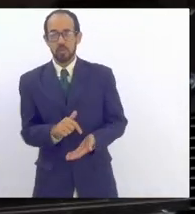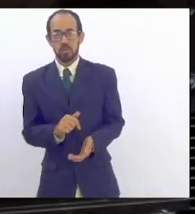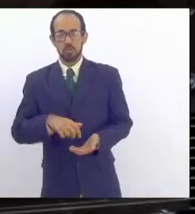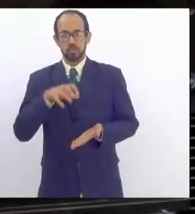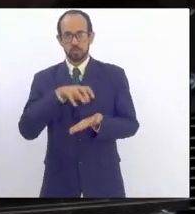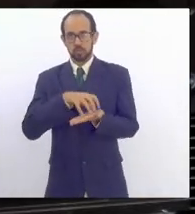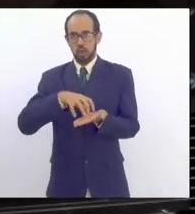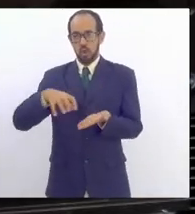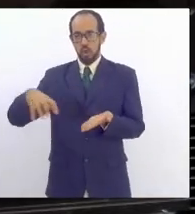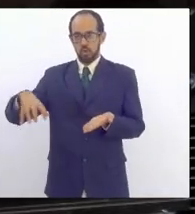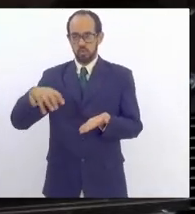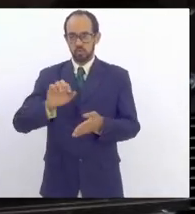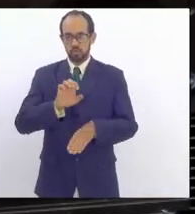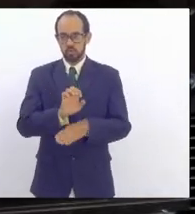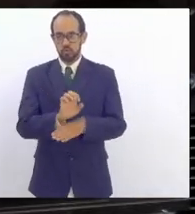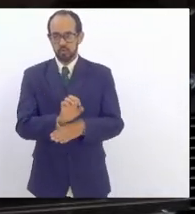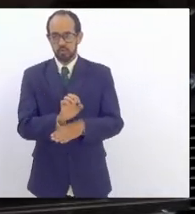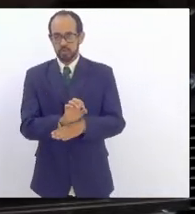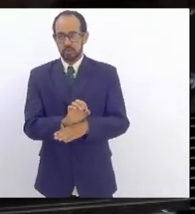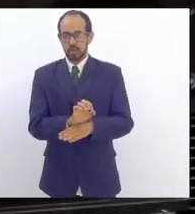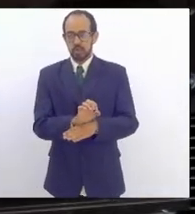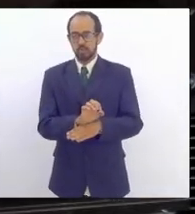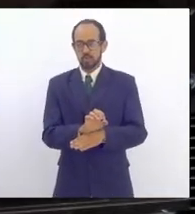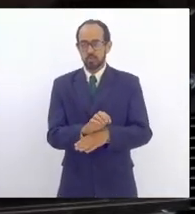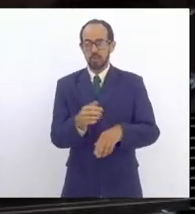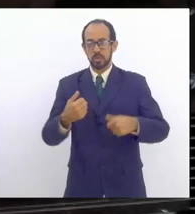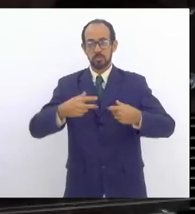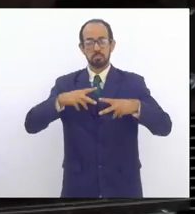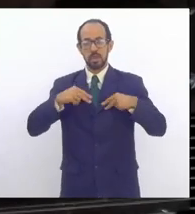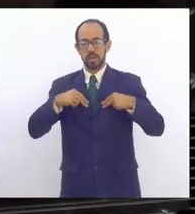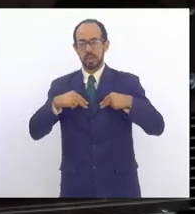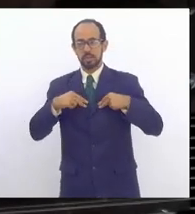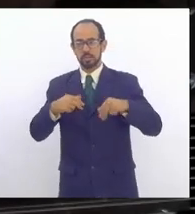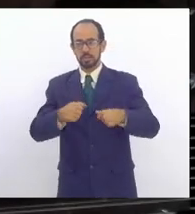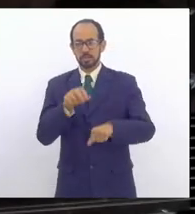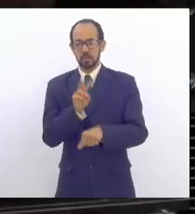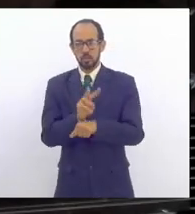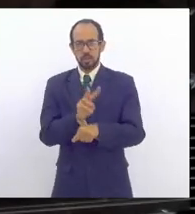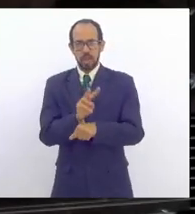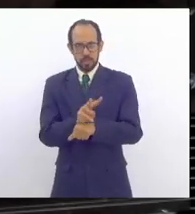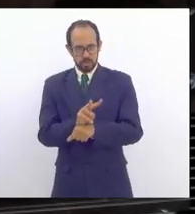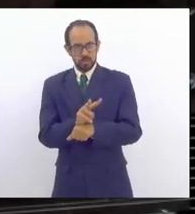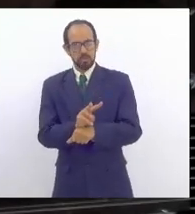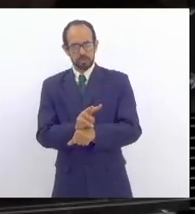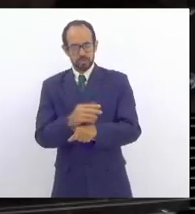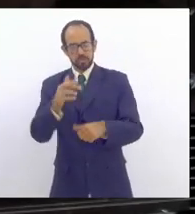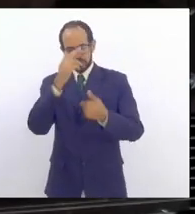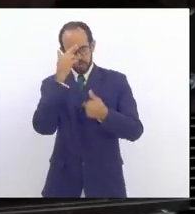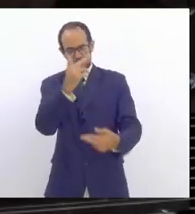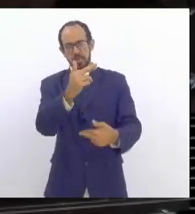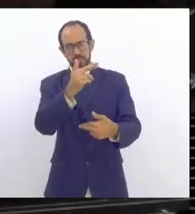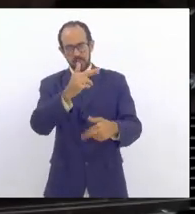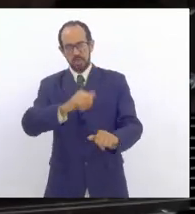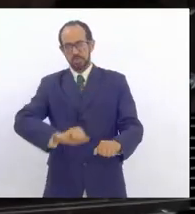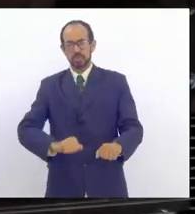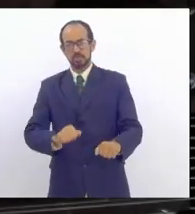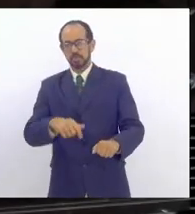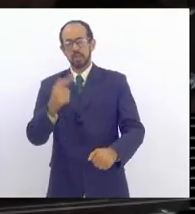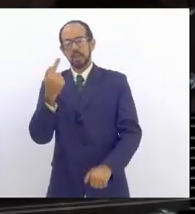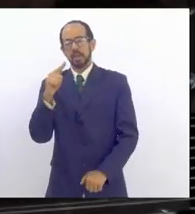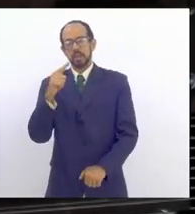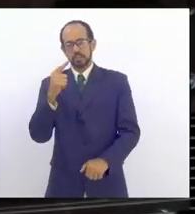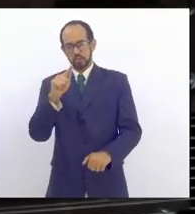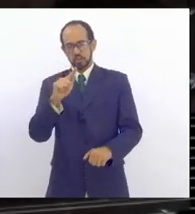As mulheres precisam e merecem ser cuidadas, protegidas, respeitadas e ter a garantia de